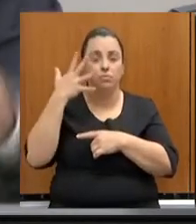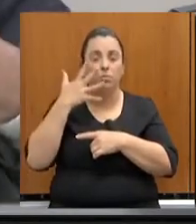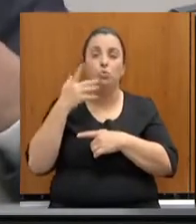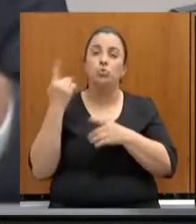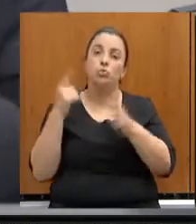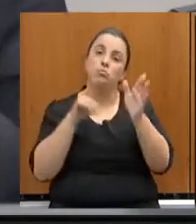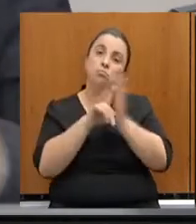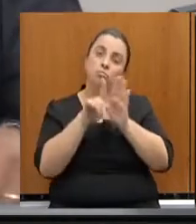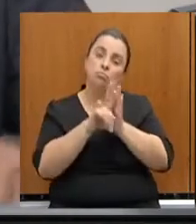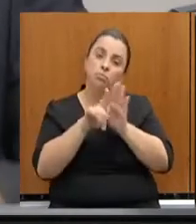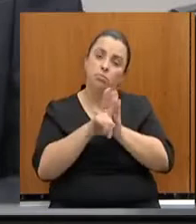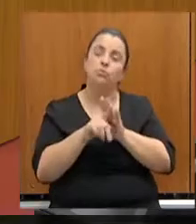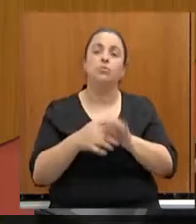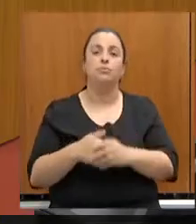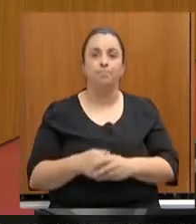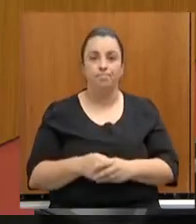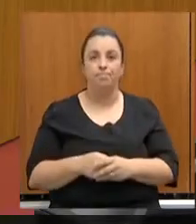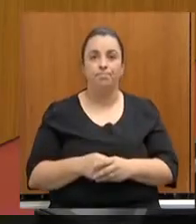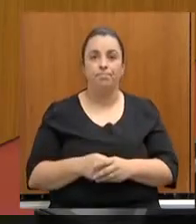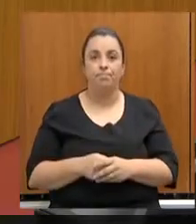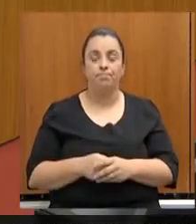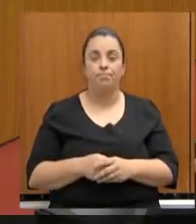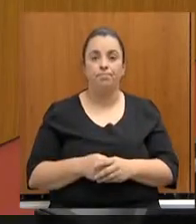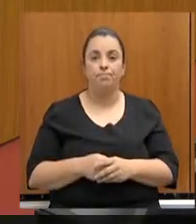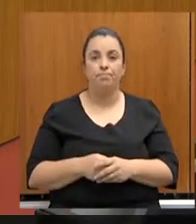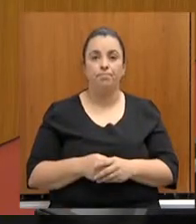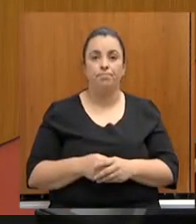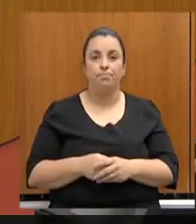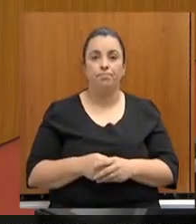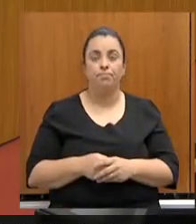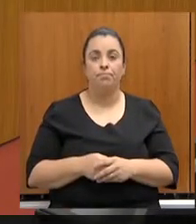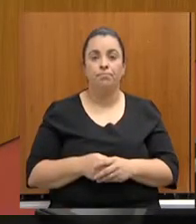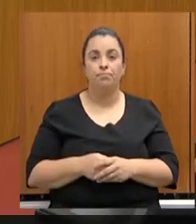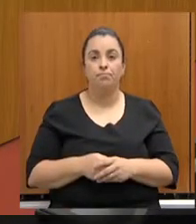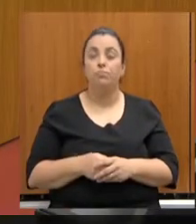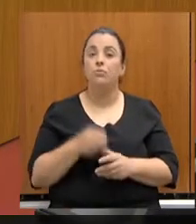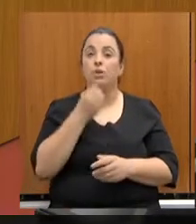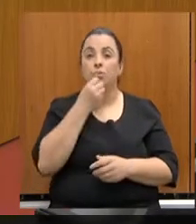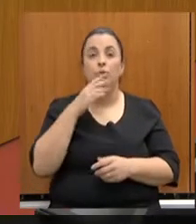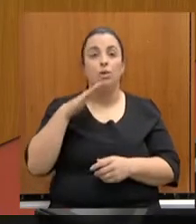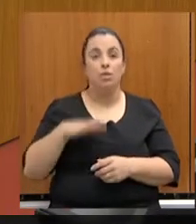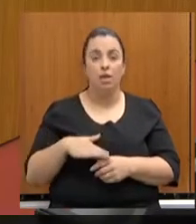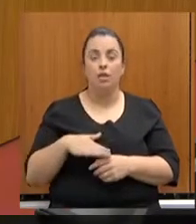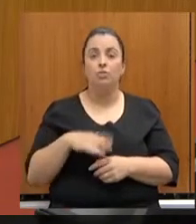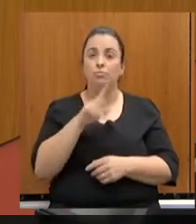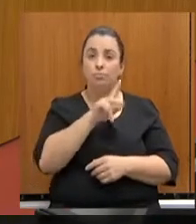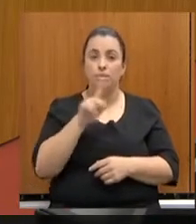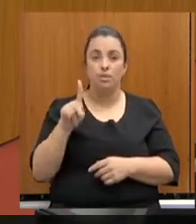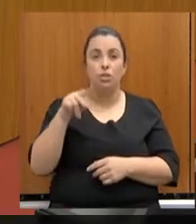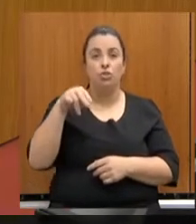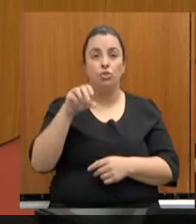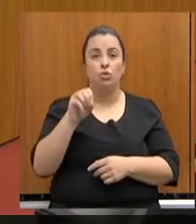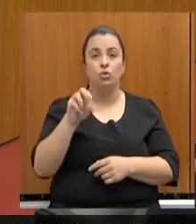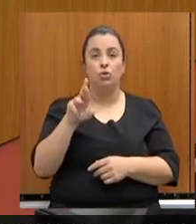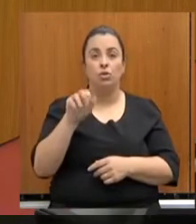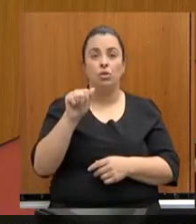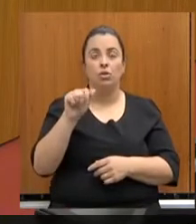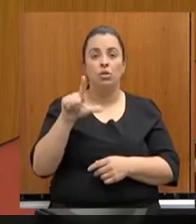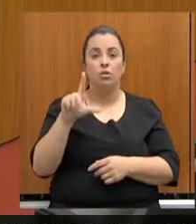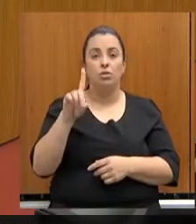indicações Oi boa tarde Presidente Noraldino